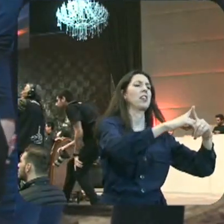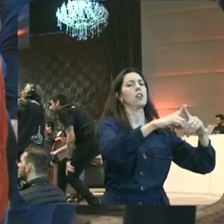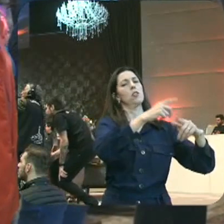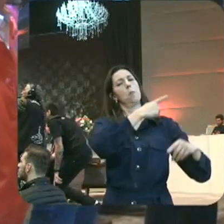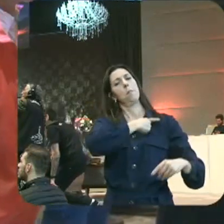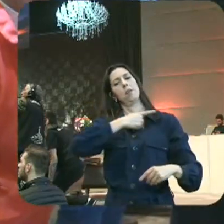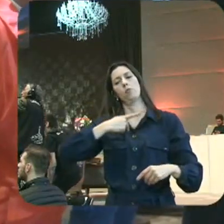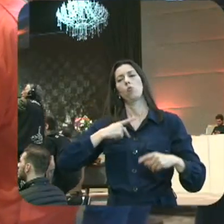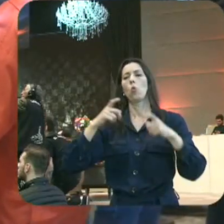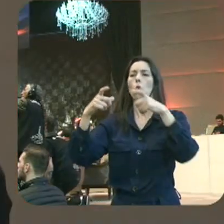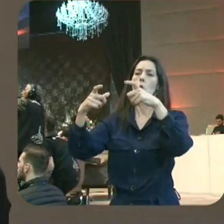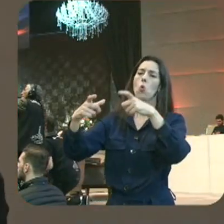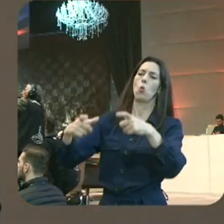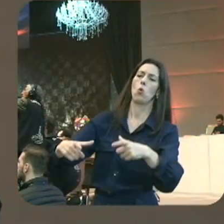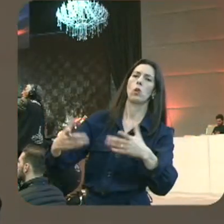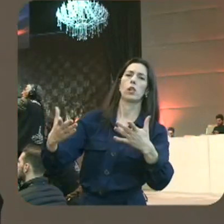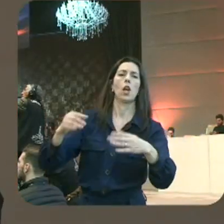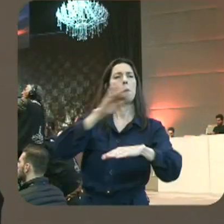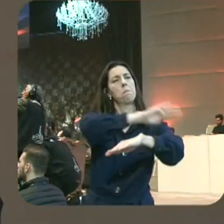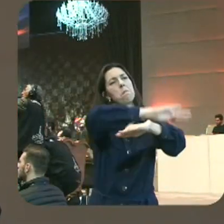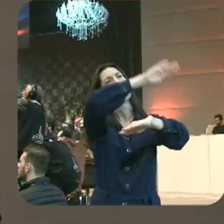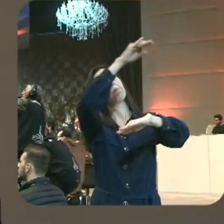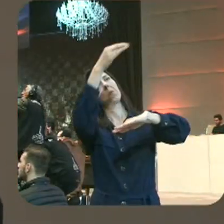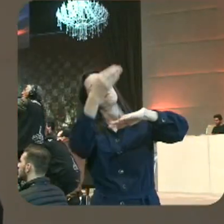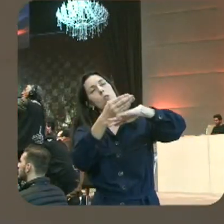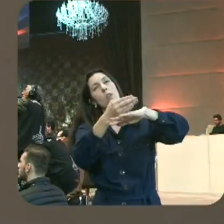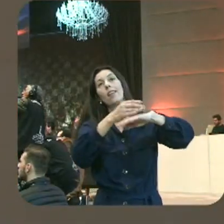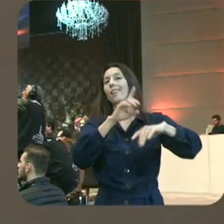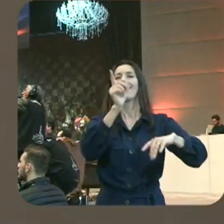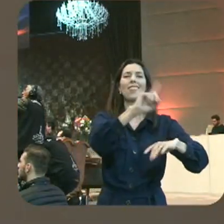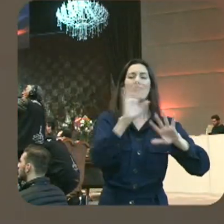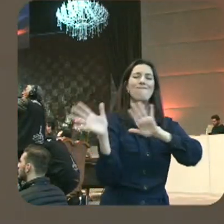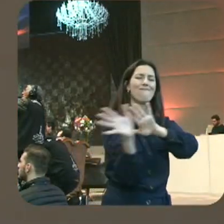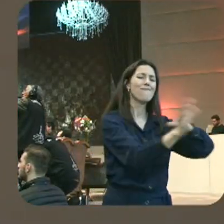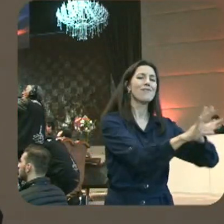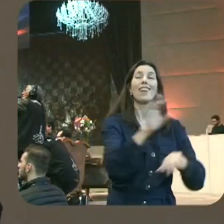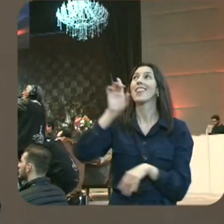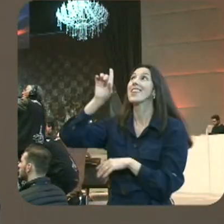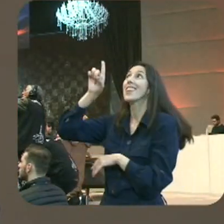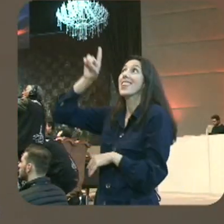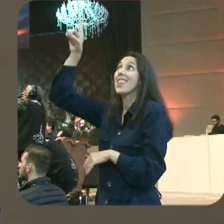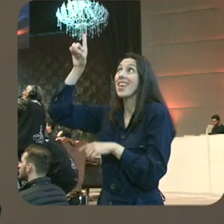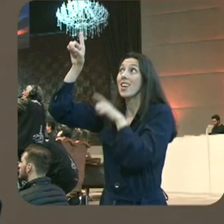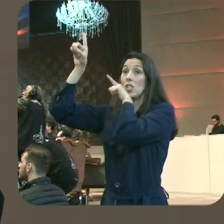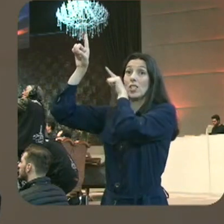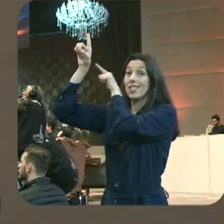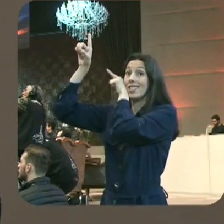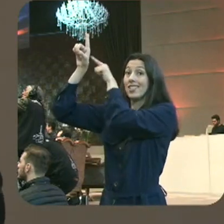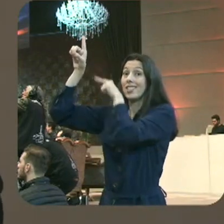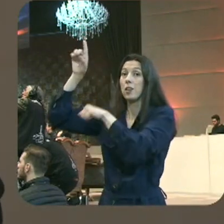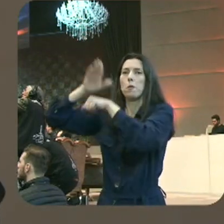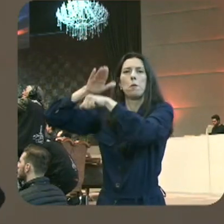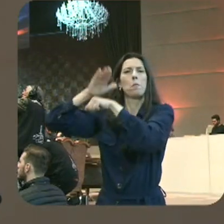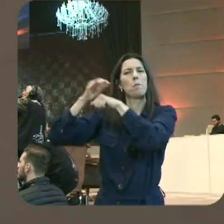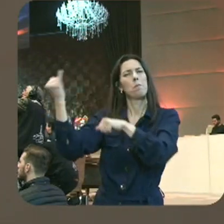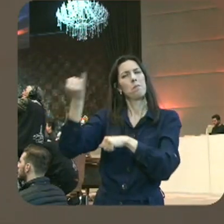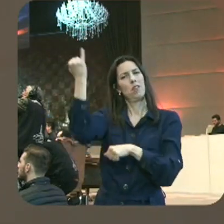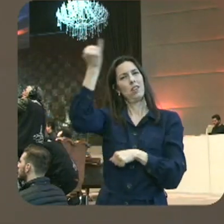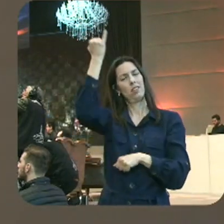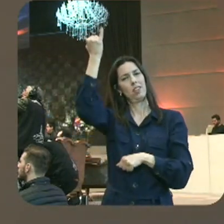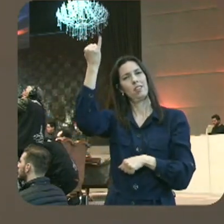é um lugar, não é uma montanha, é o Senhor. É o Senhor. E sabe o que é